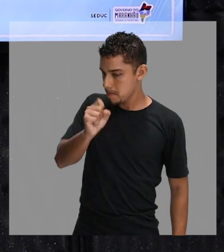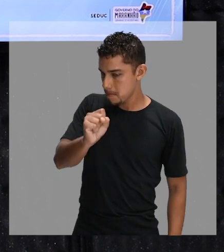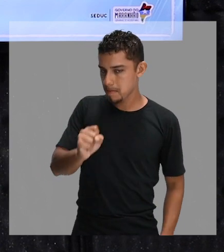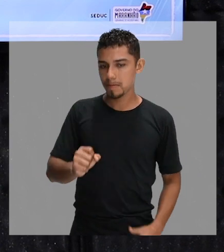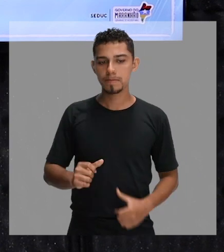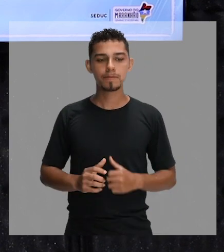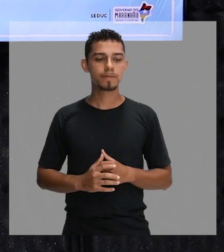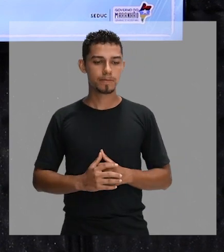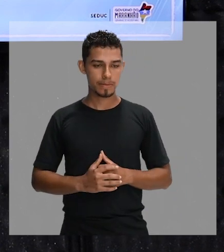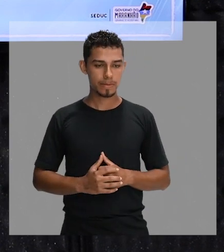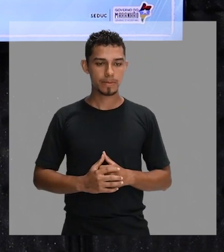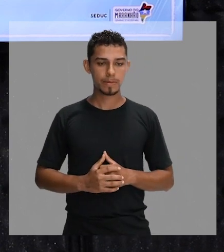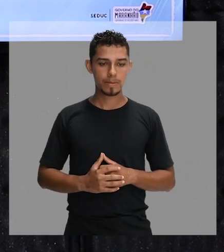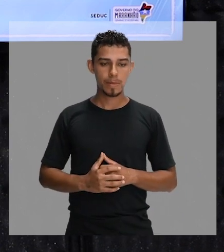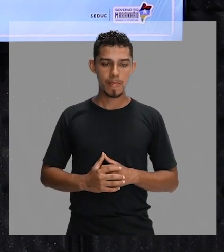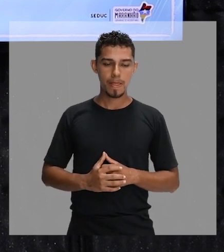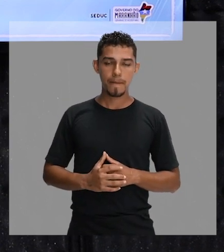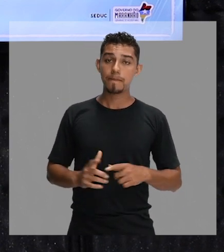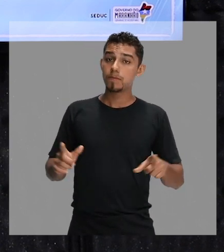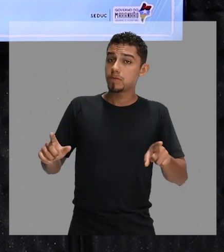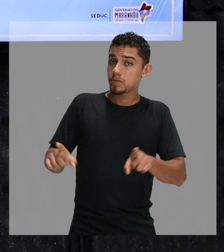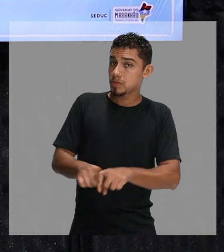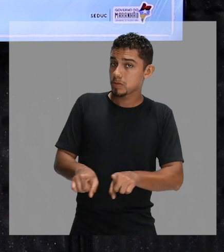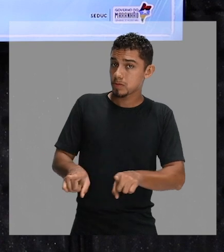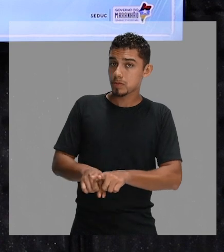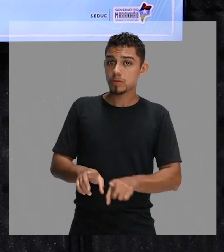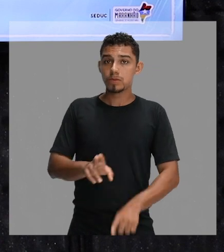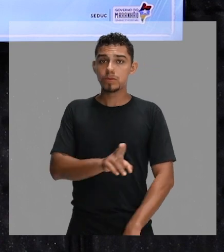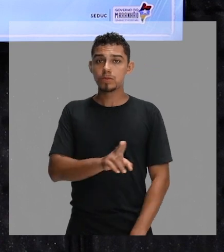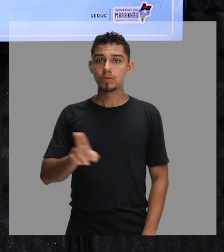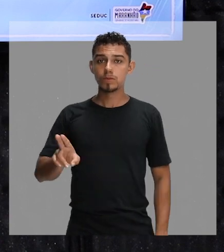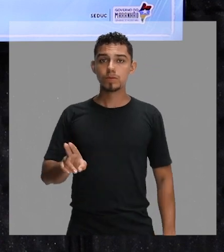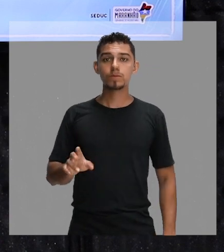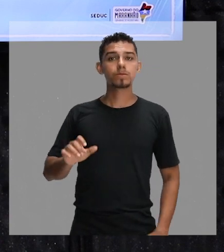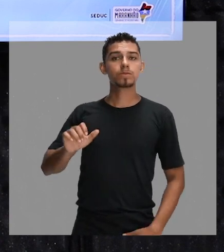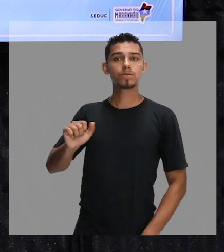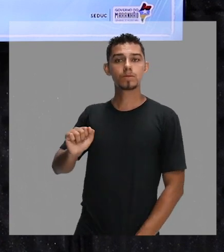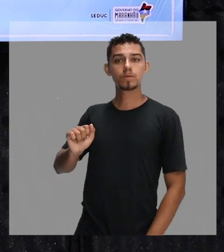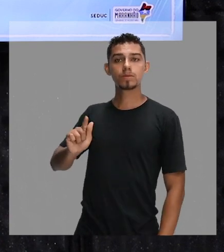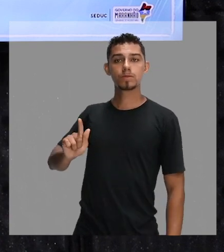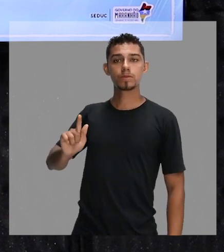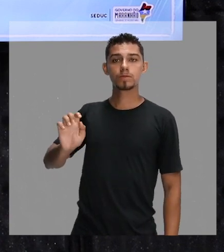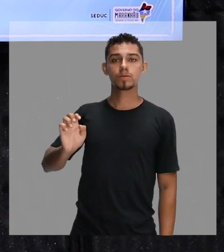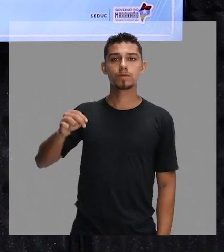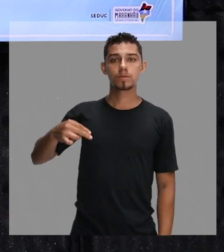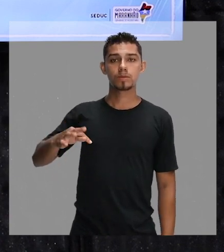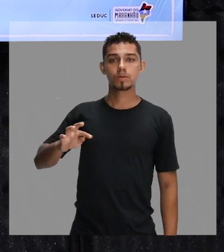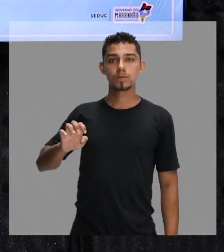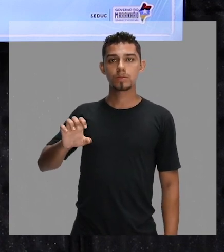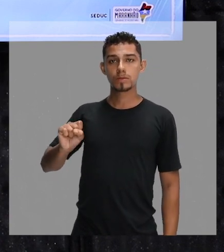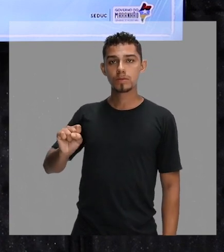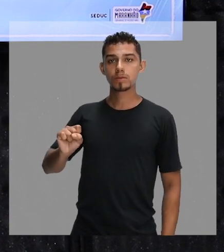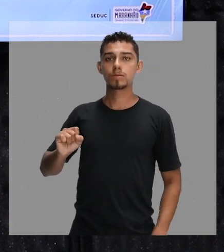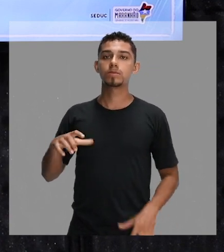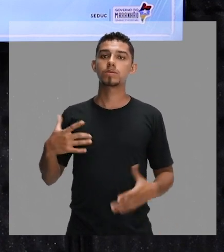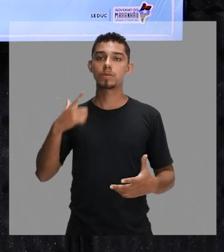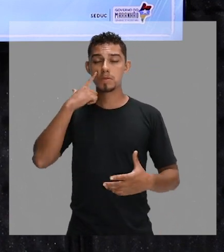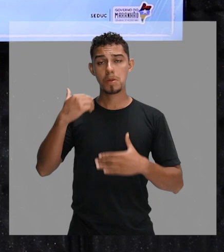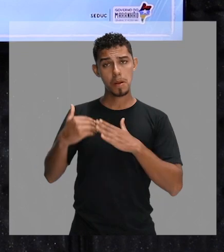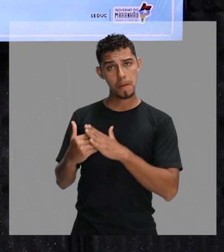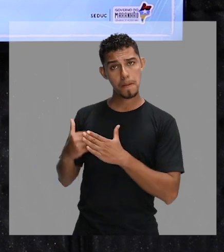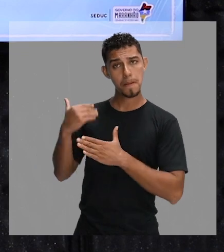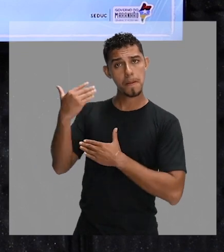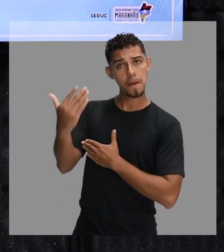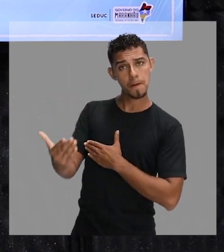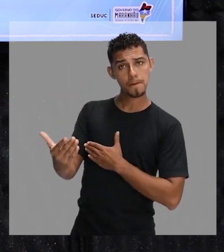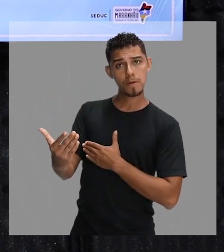Os agentes externos do relevo, também chamados de morfoesculturais, são aqueles que vão modelar o relevo, que agem de fora da